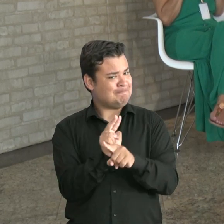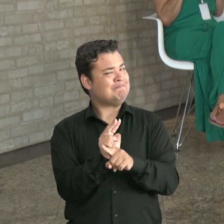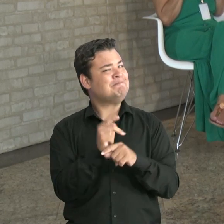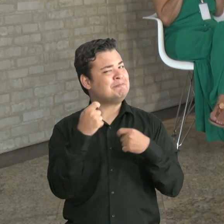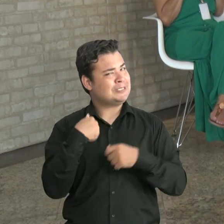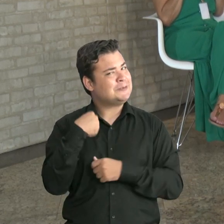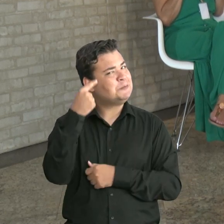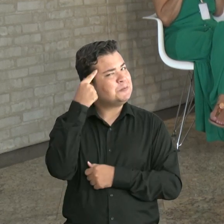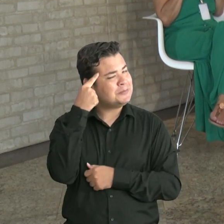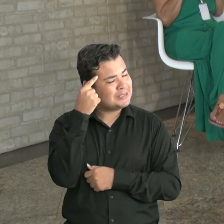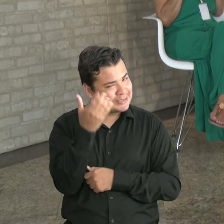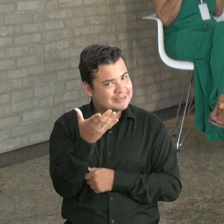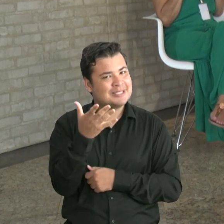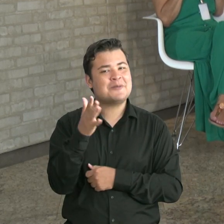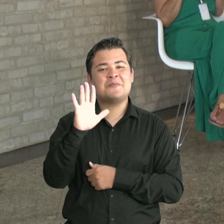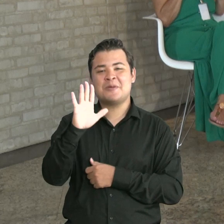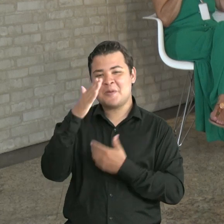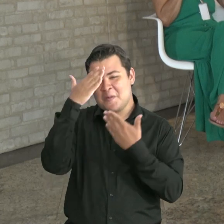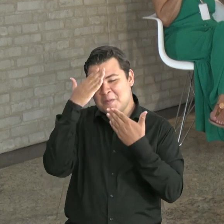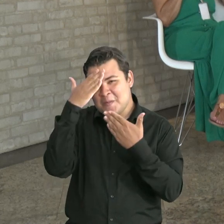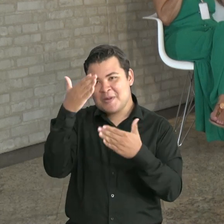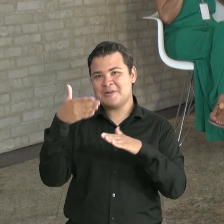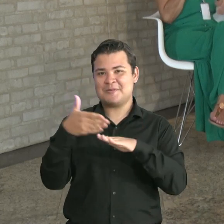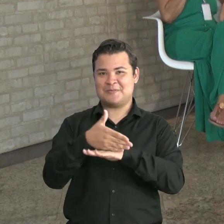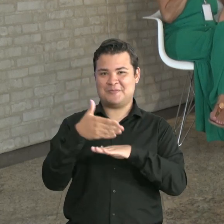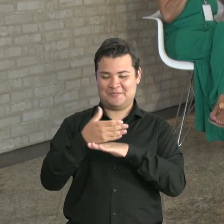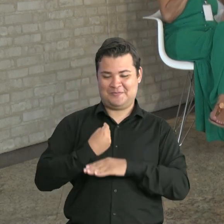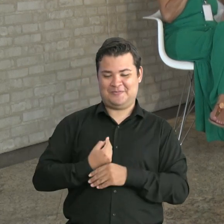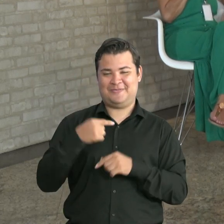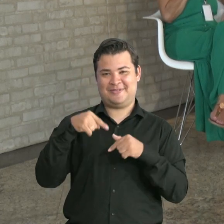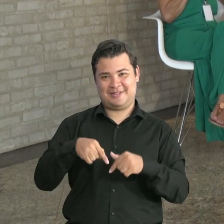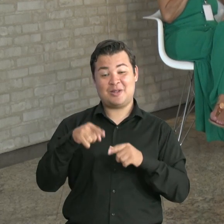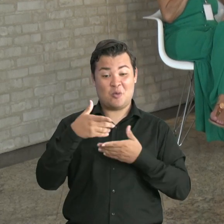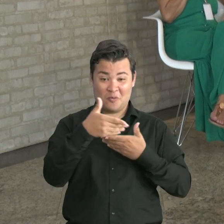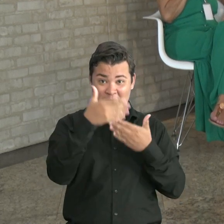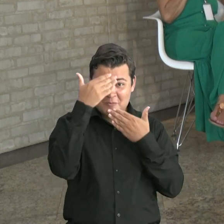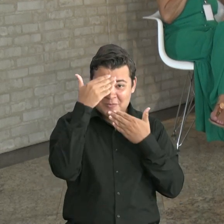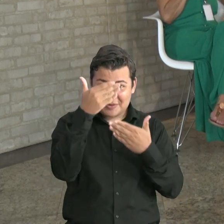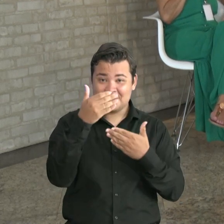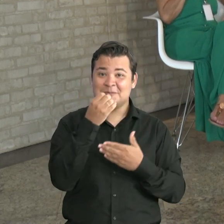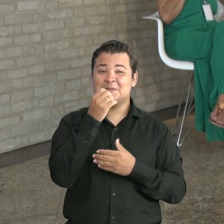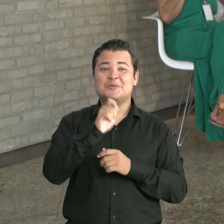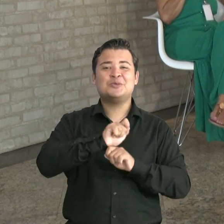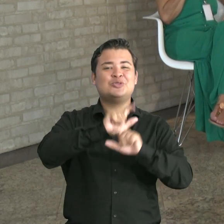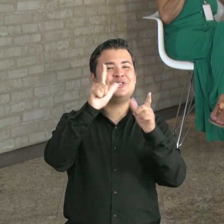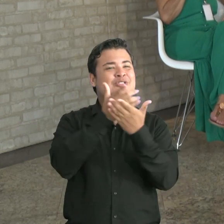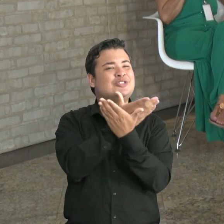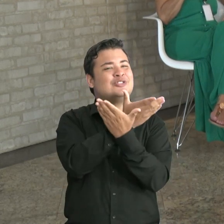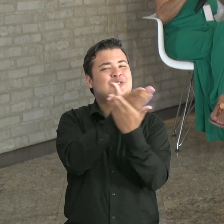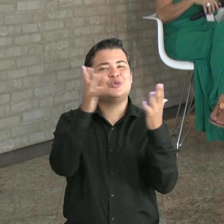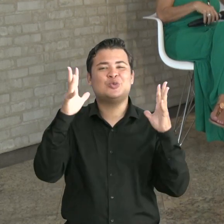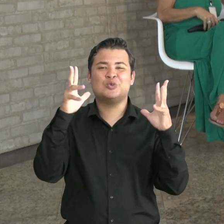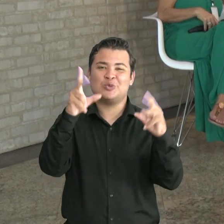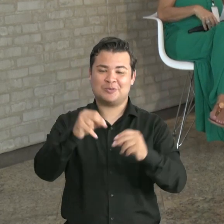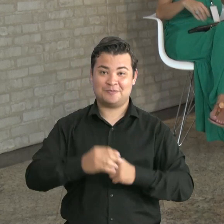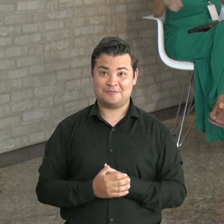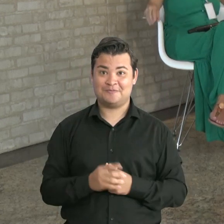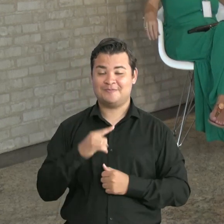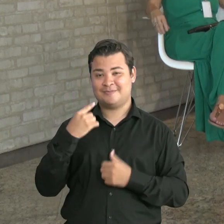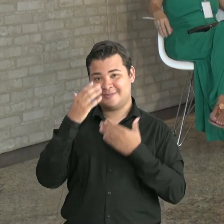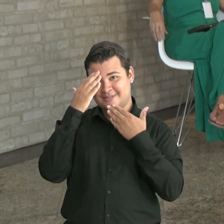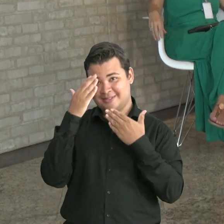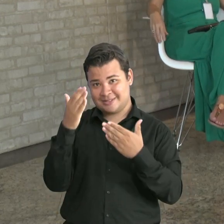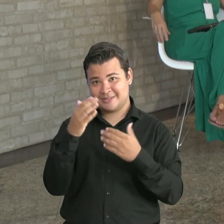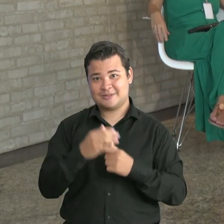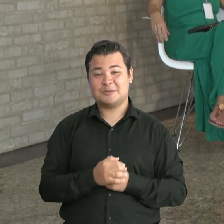Eu acho que seria isso. Muitíssimo obrigada pela participação minha aqui e o convite, tá? Bom dia a todos e todas. Nós que agradecemos. Não